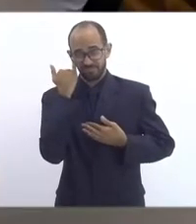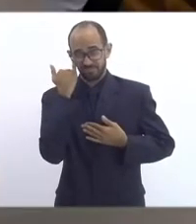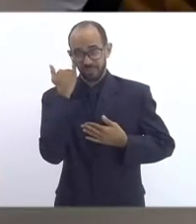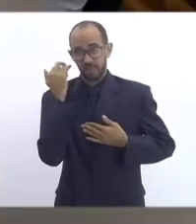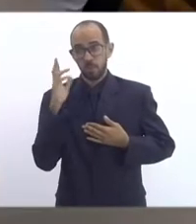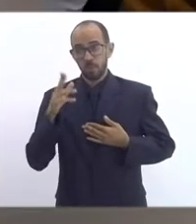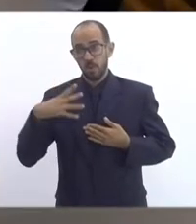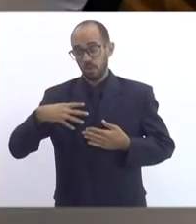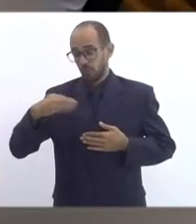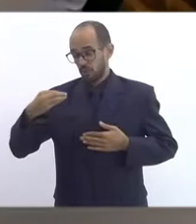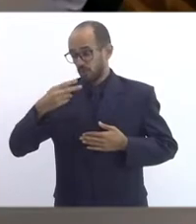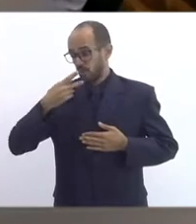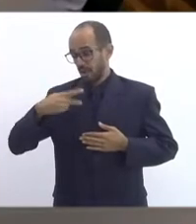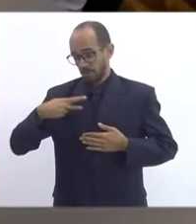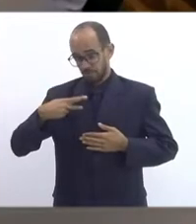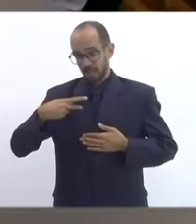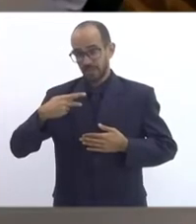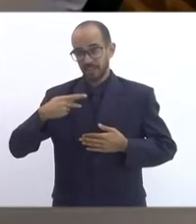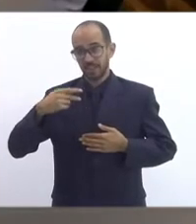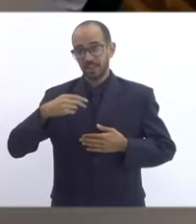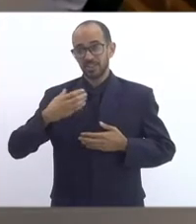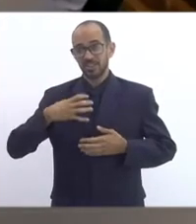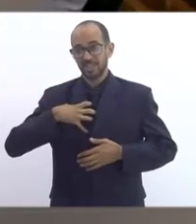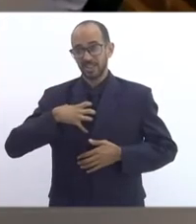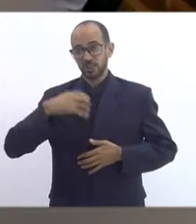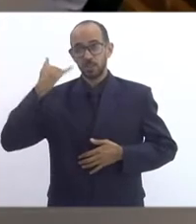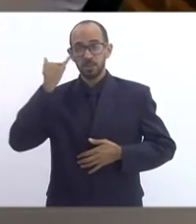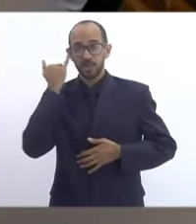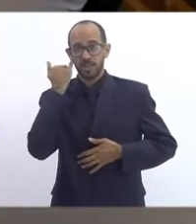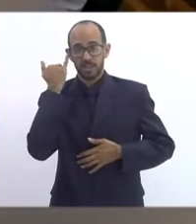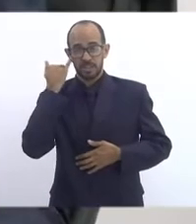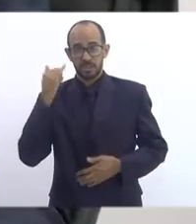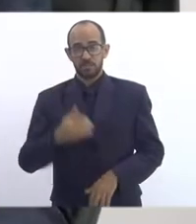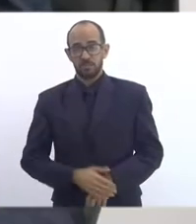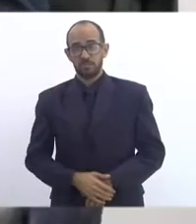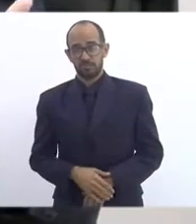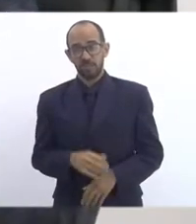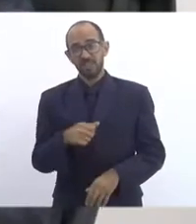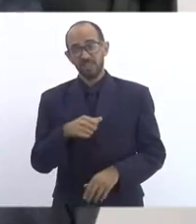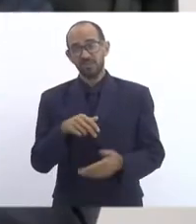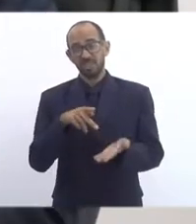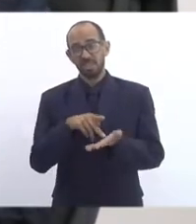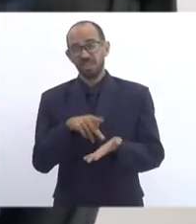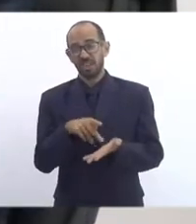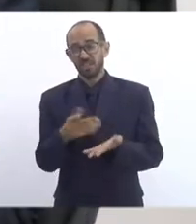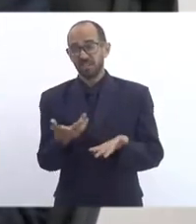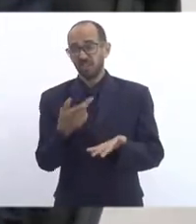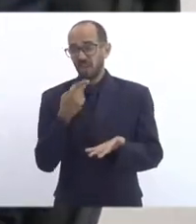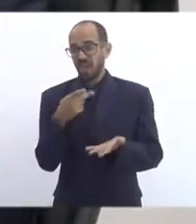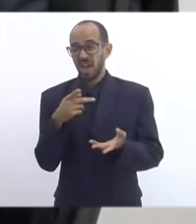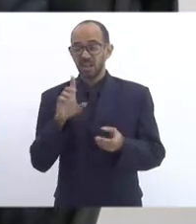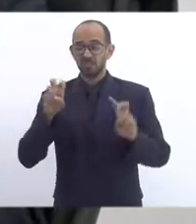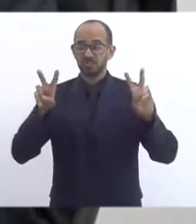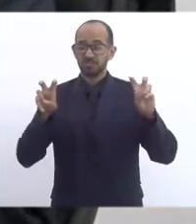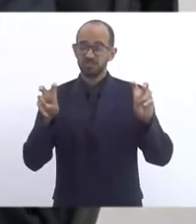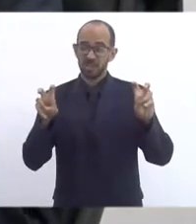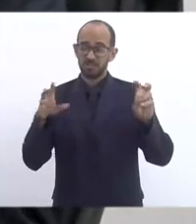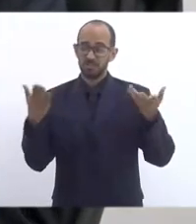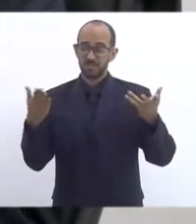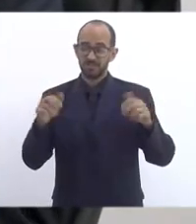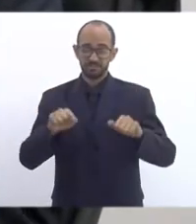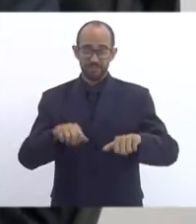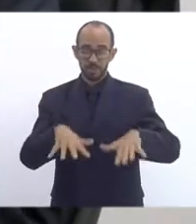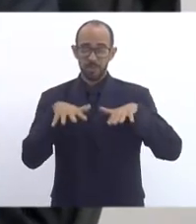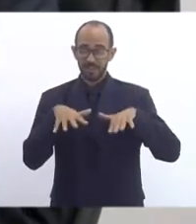filho fala. Camarada presidente. Dá preguiça. Dá preguiça, juro. Você. Debater um tema, trazer isso para um plenário,